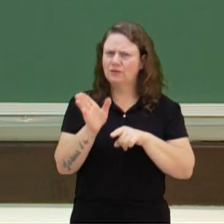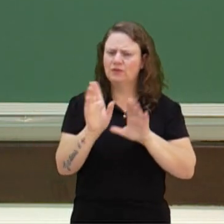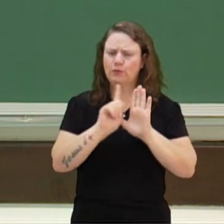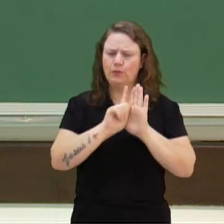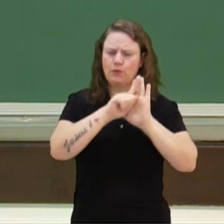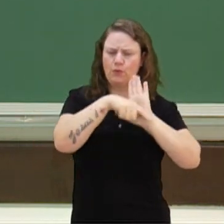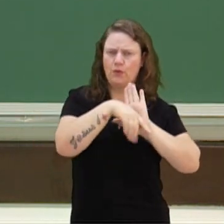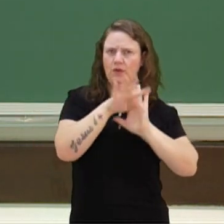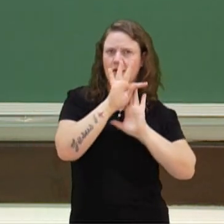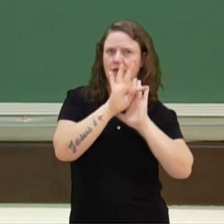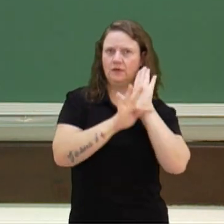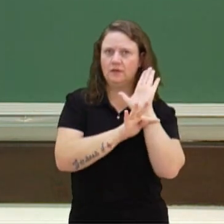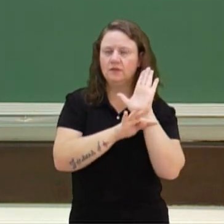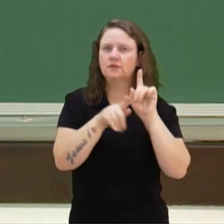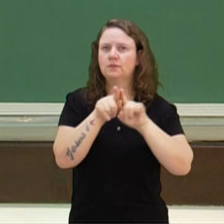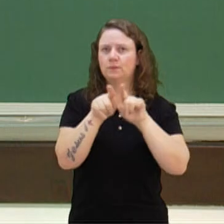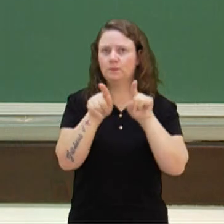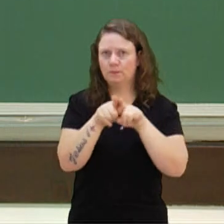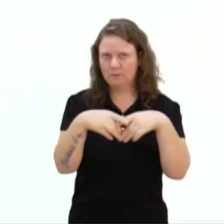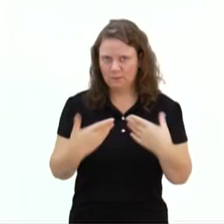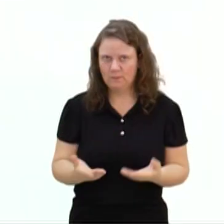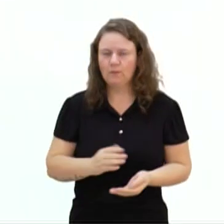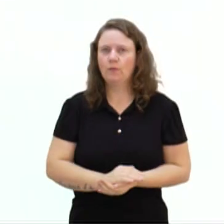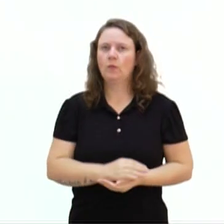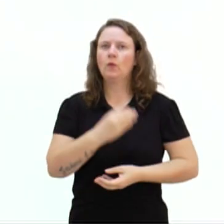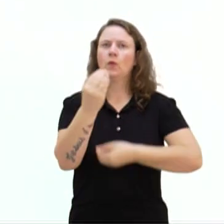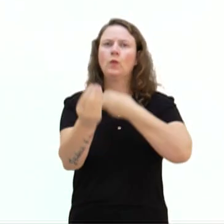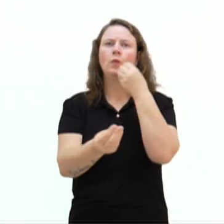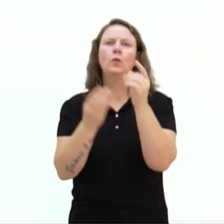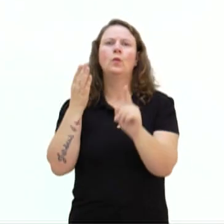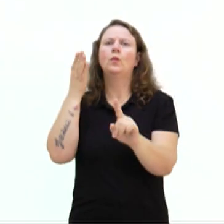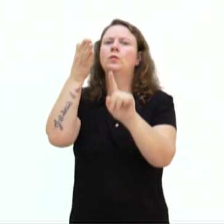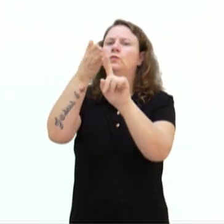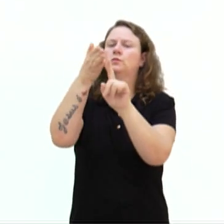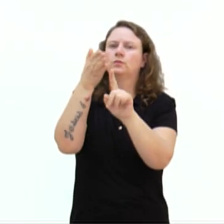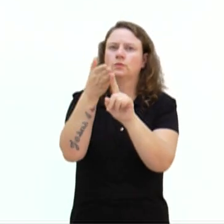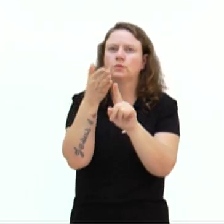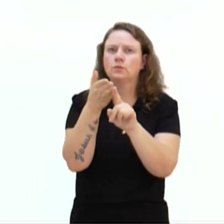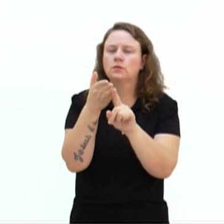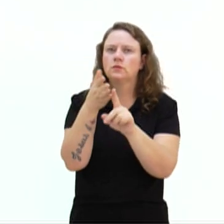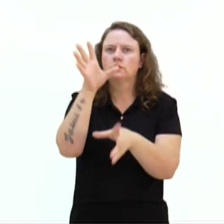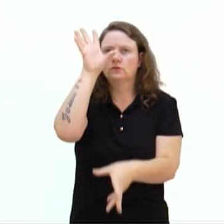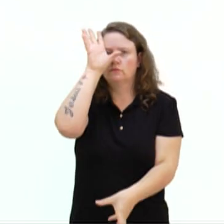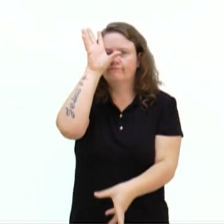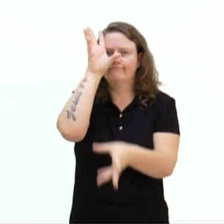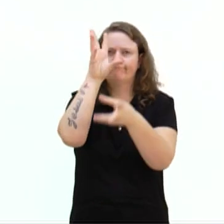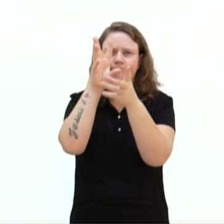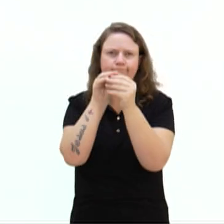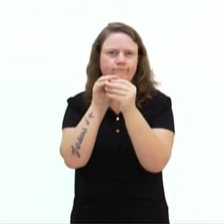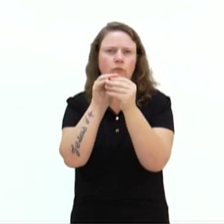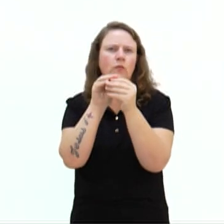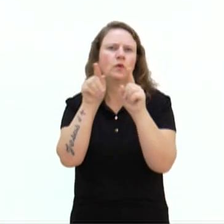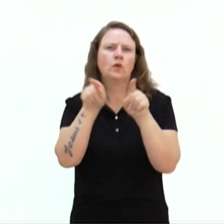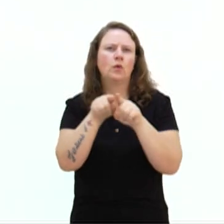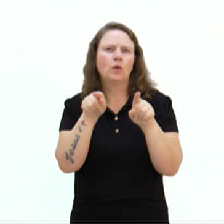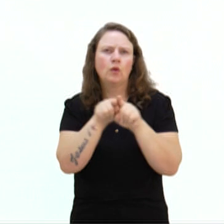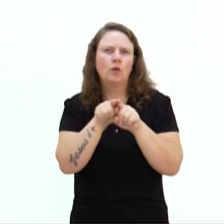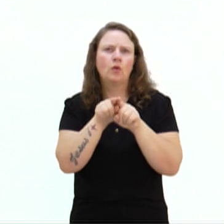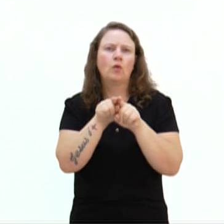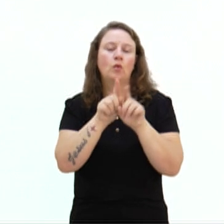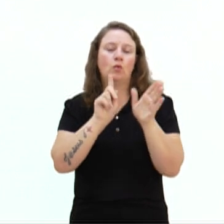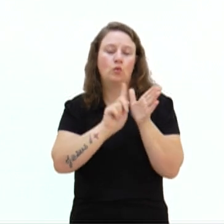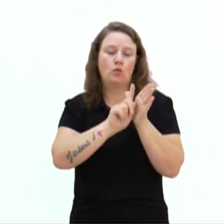gênero textual? Qual que é o nosso objetivo? Compreender a finalidade e a estrutura do